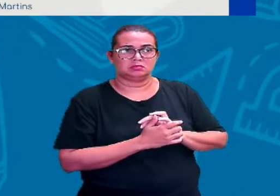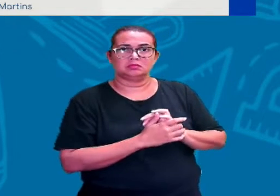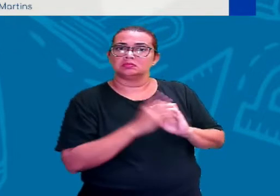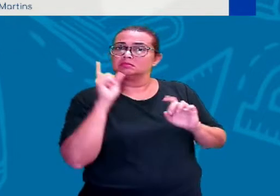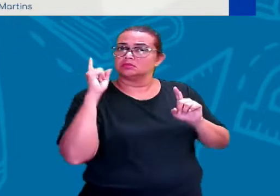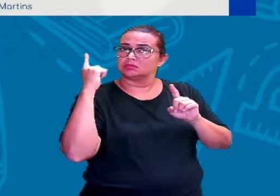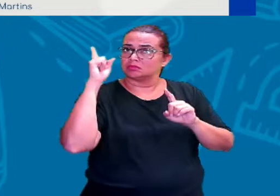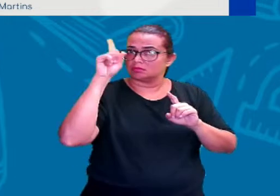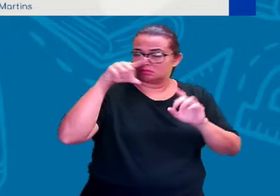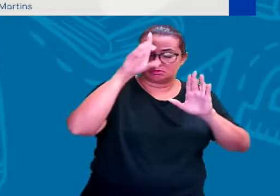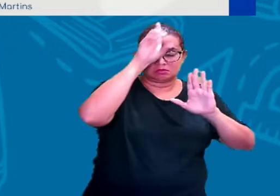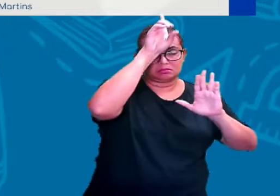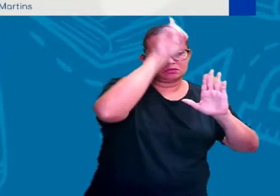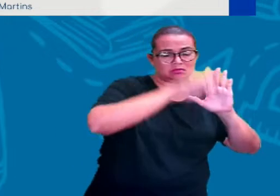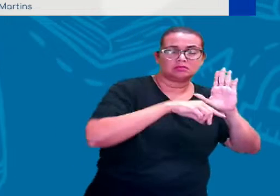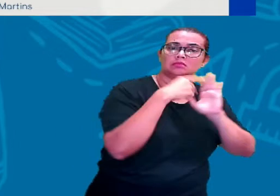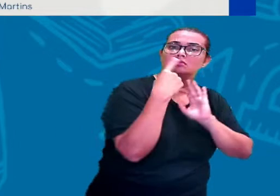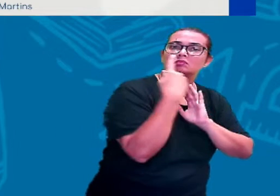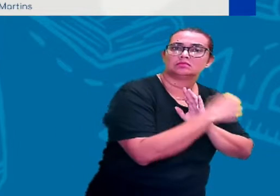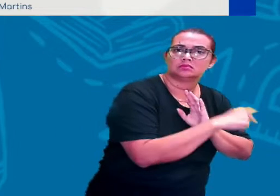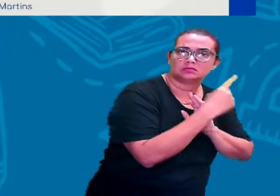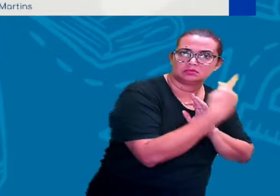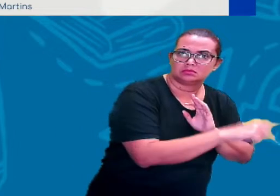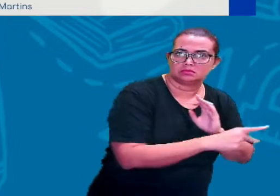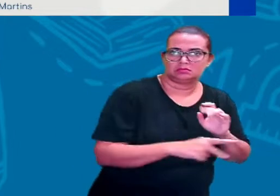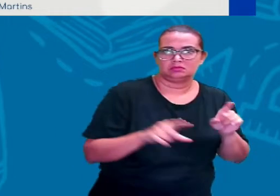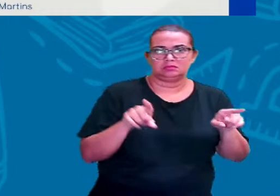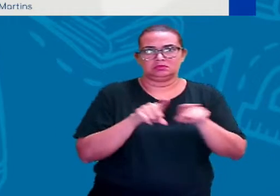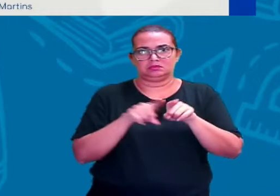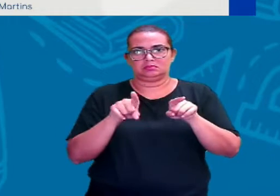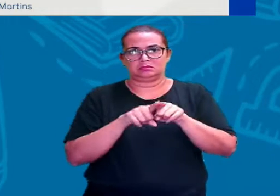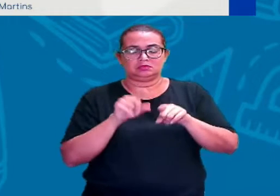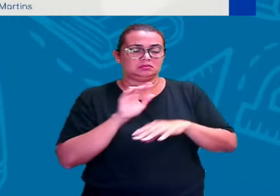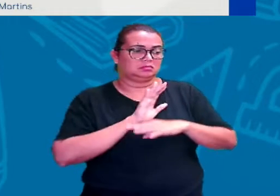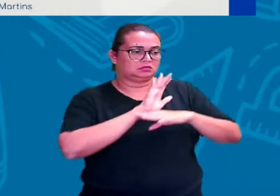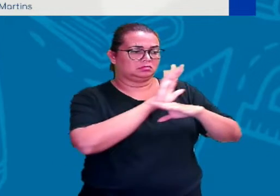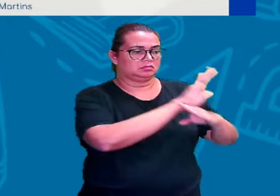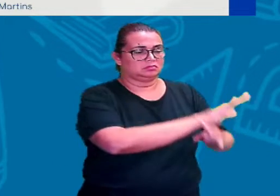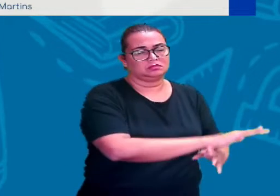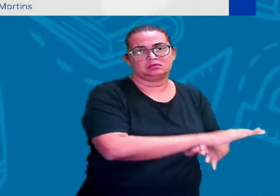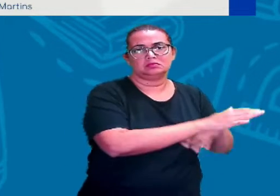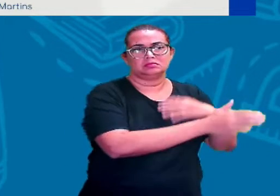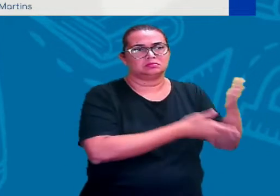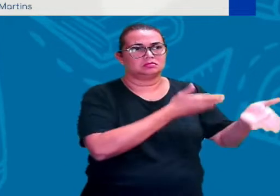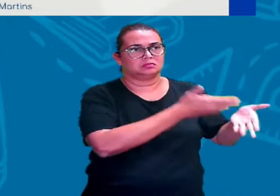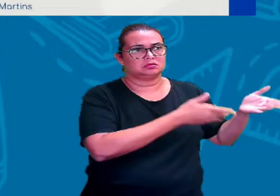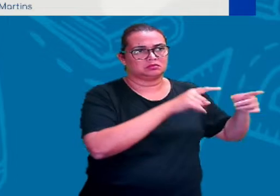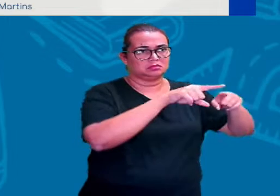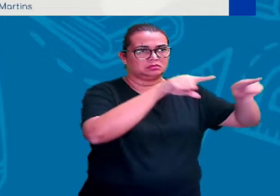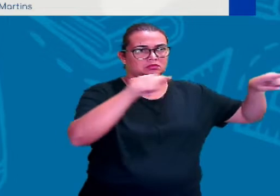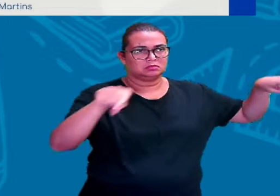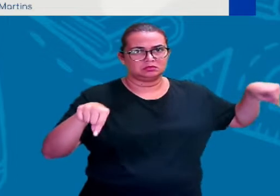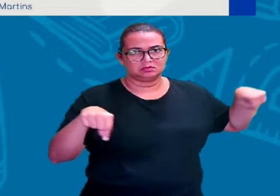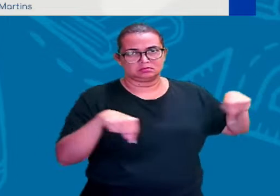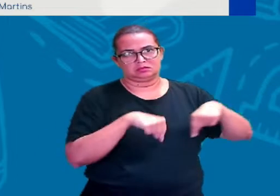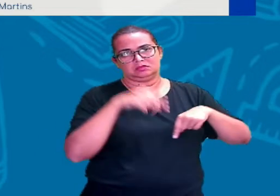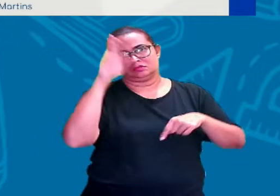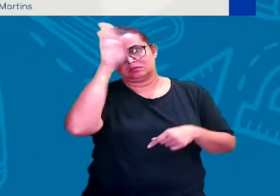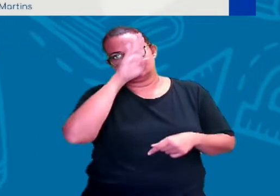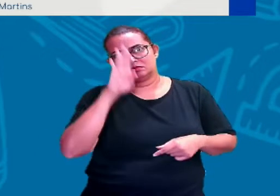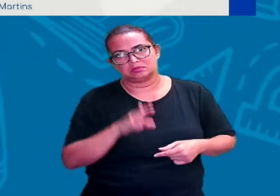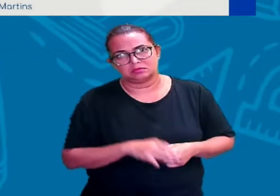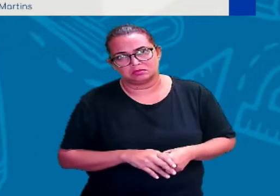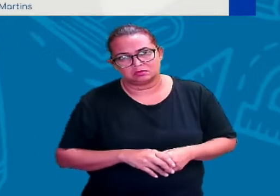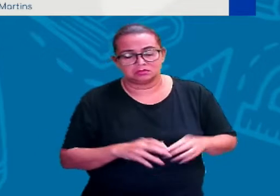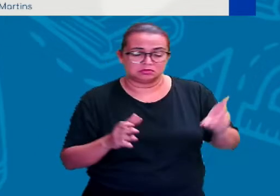né, historicamente, a gente vai estar beneficiando o território brasileiro, preservando os nossos recursos naturais, porque eles